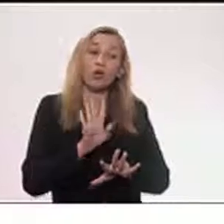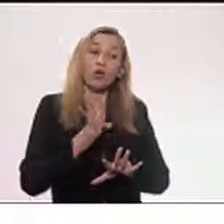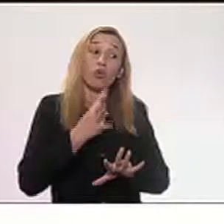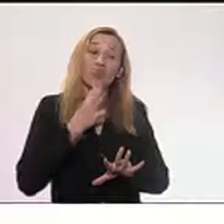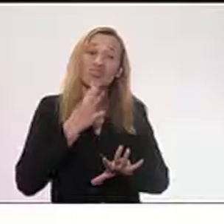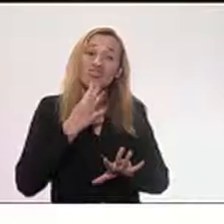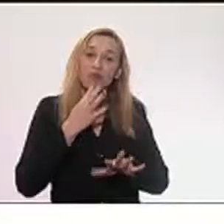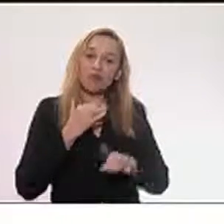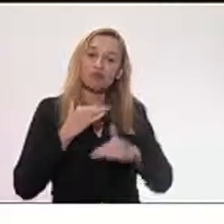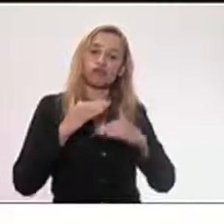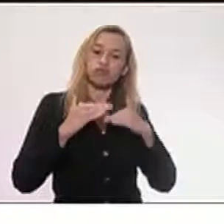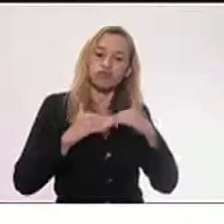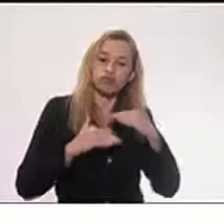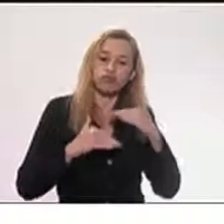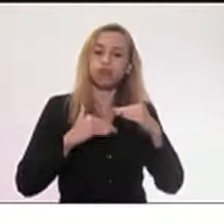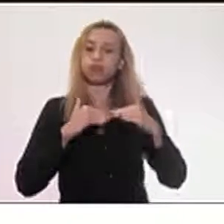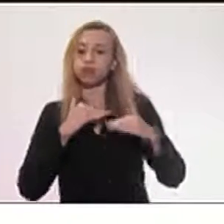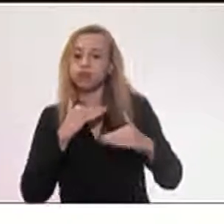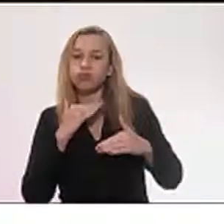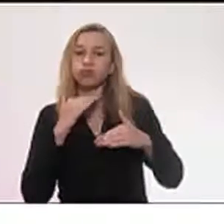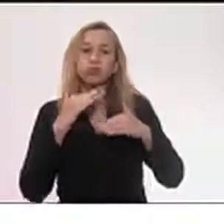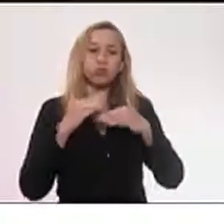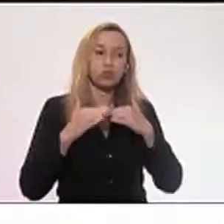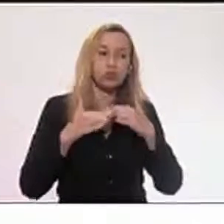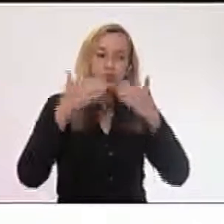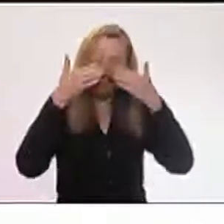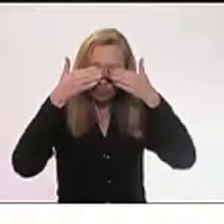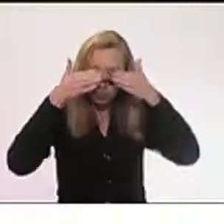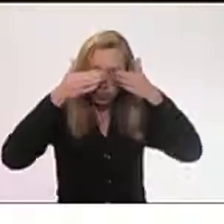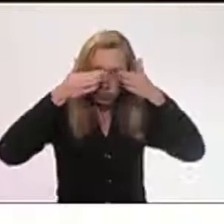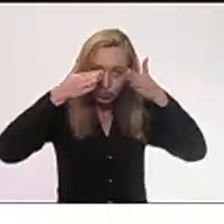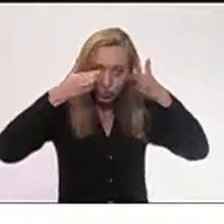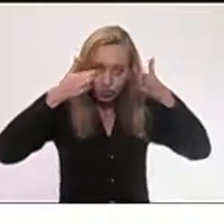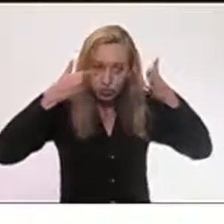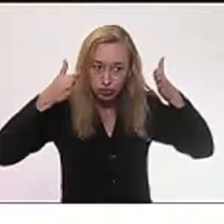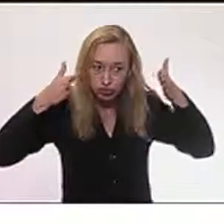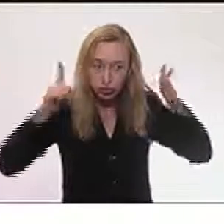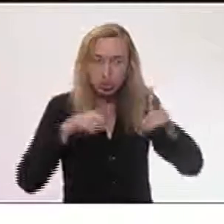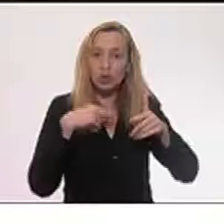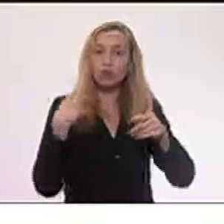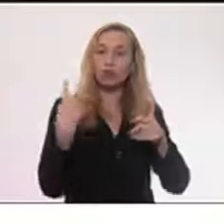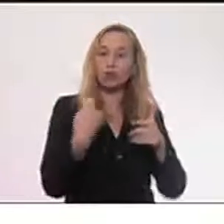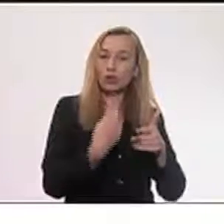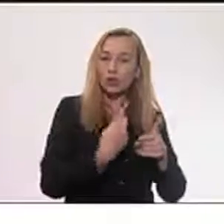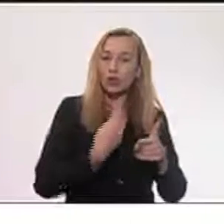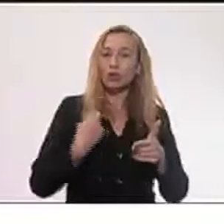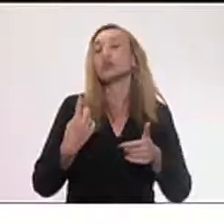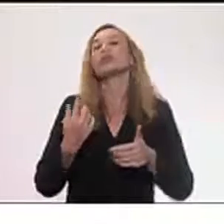se perpetua. O conhecimento dá longevidade, dá perenidade às nossas posições